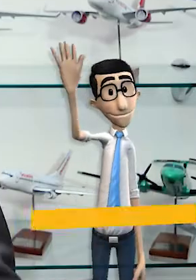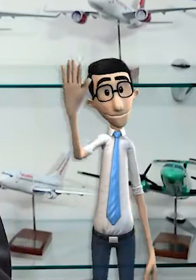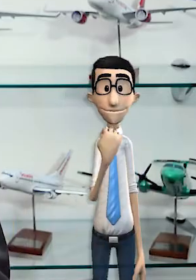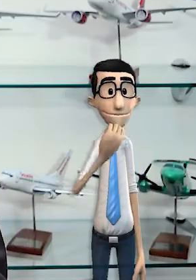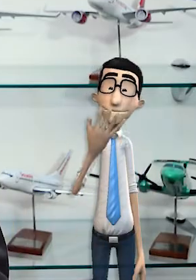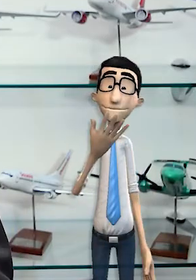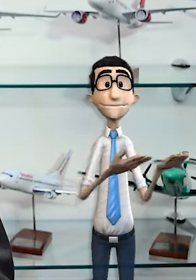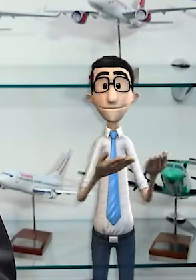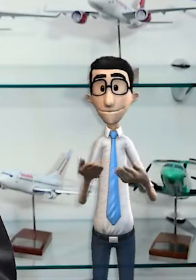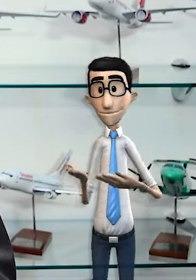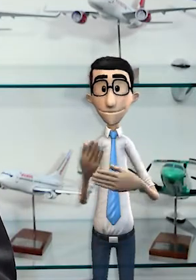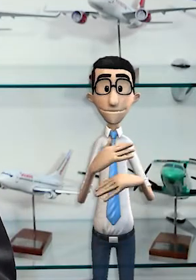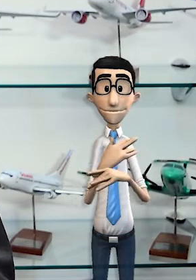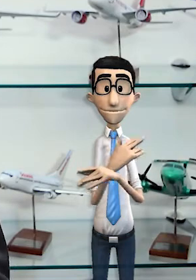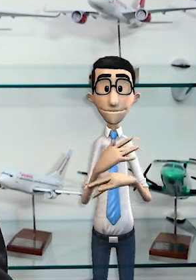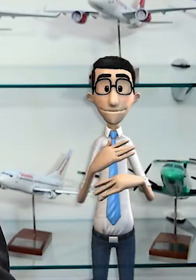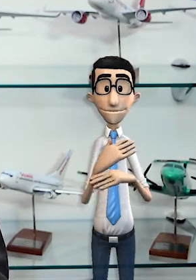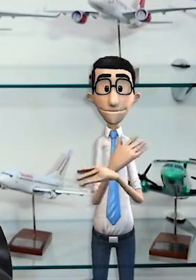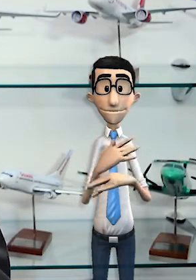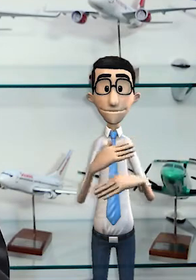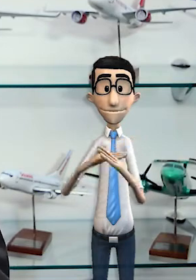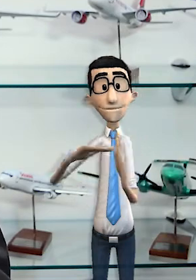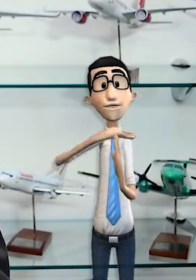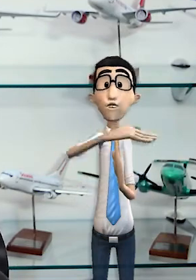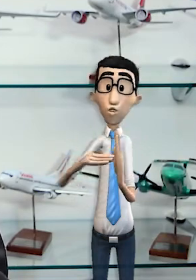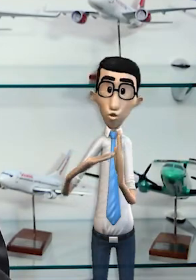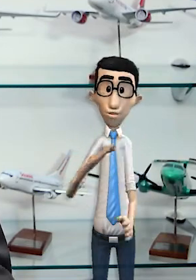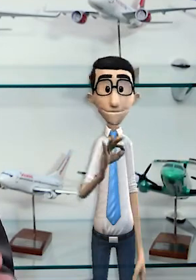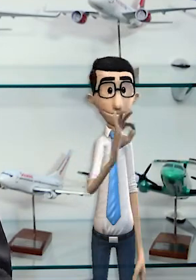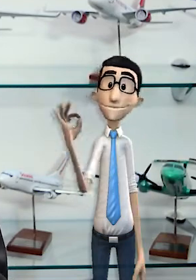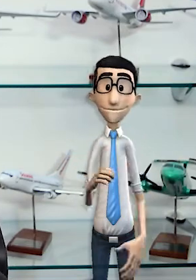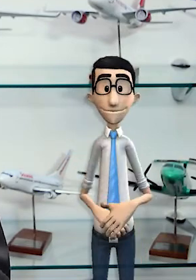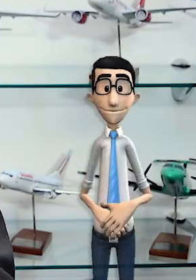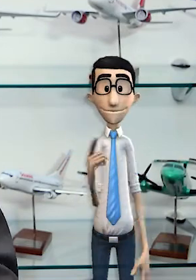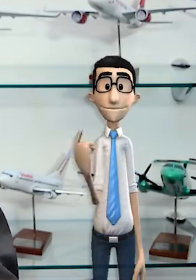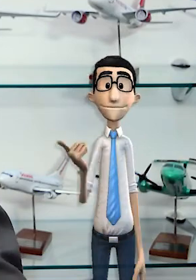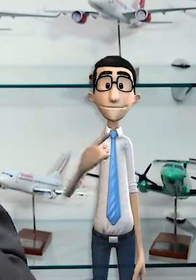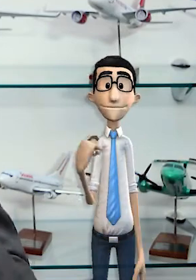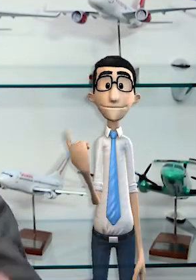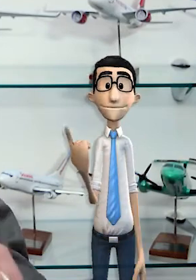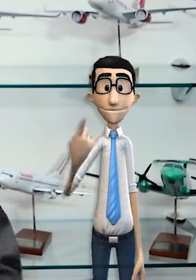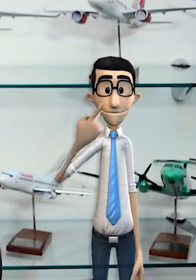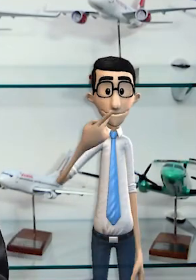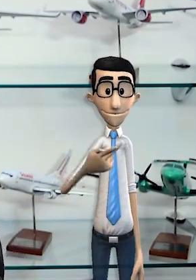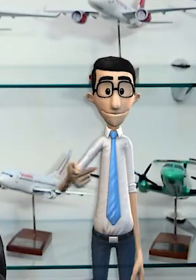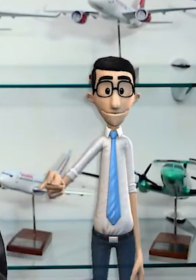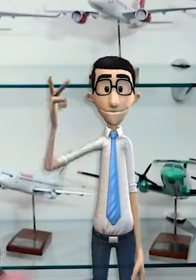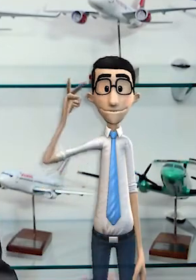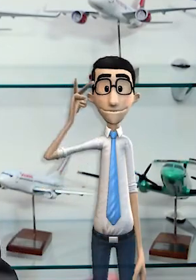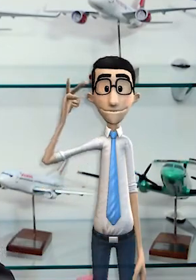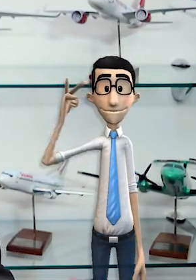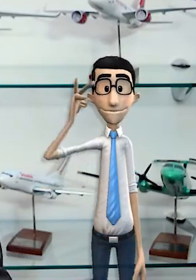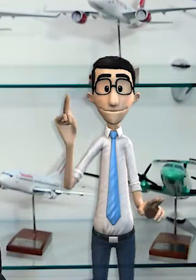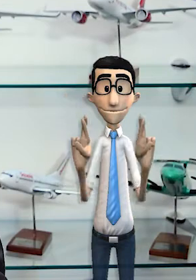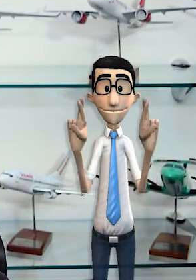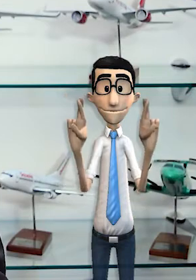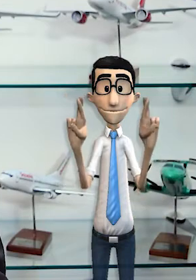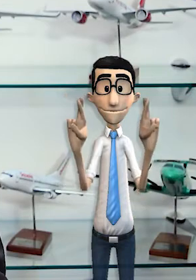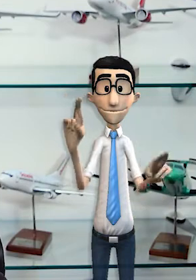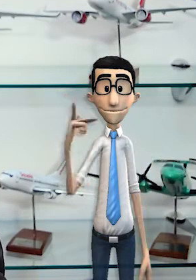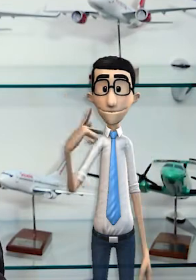Olá, bem-vindo à cidade que é tudo de bom. Nós do Visite São Paulo desejamos que a sua estada aqui seja tudo de bom. Acesse o